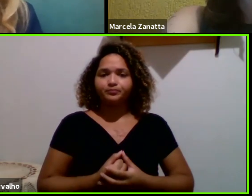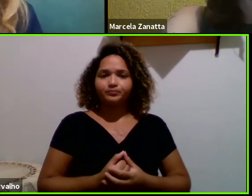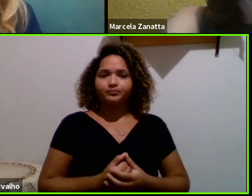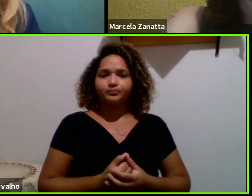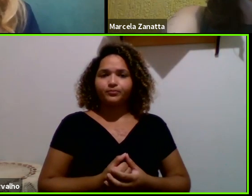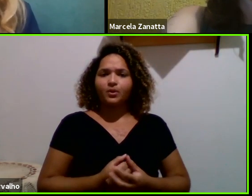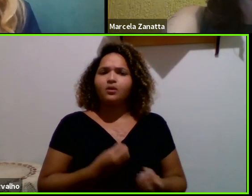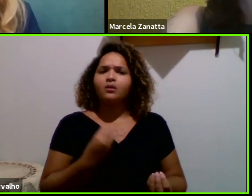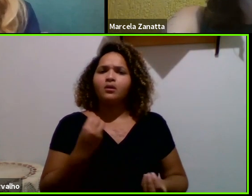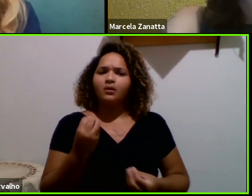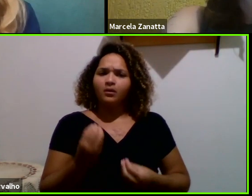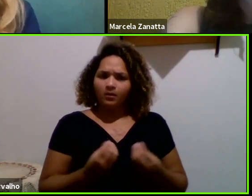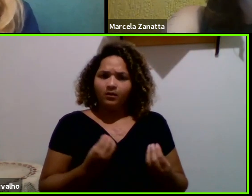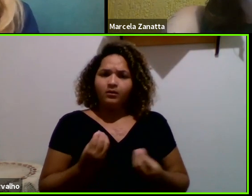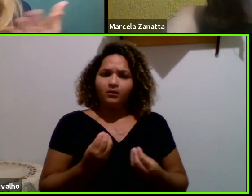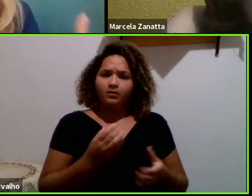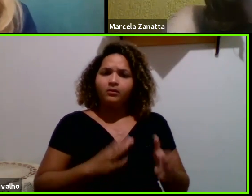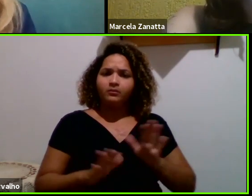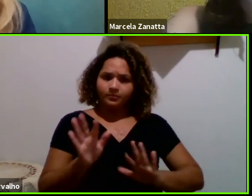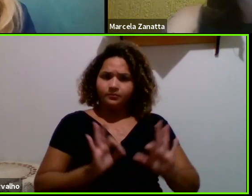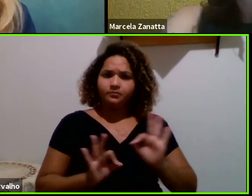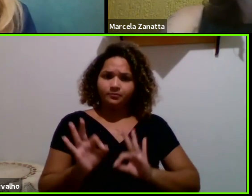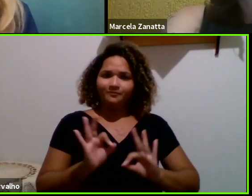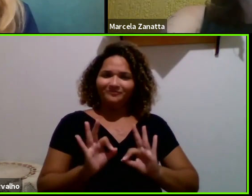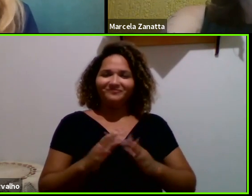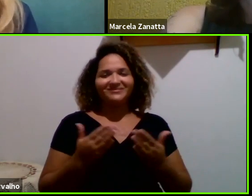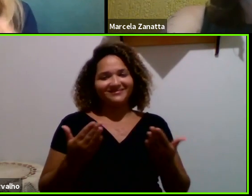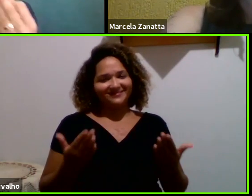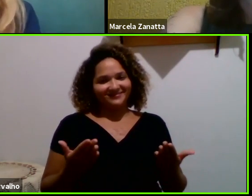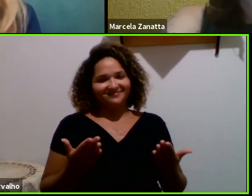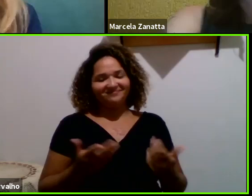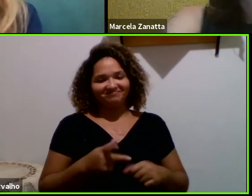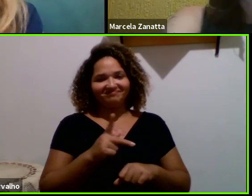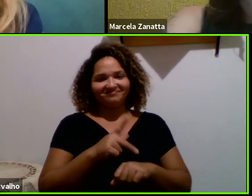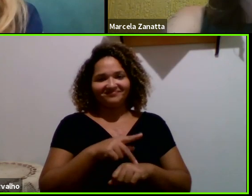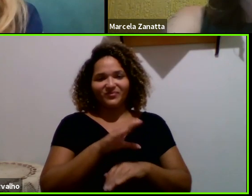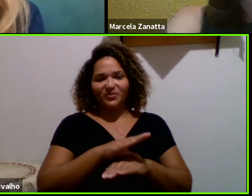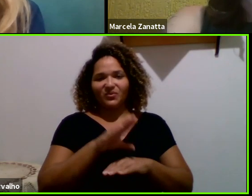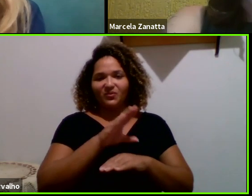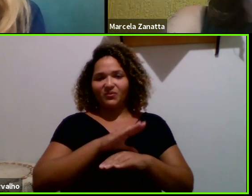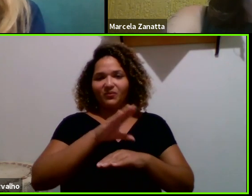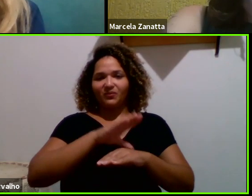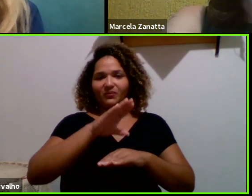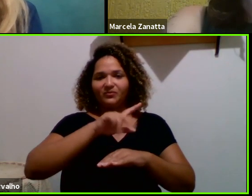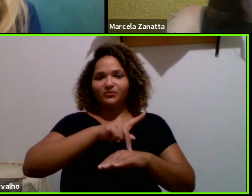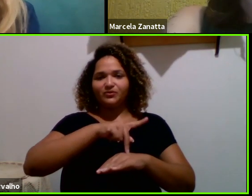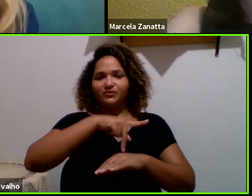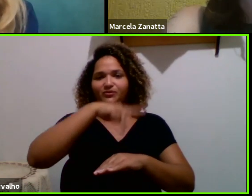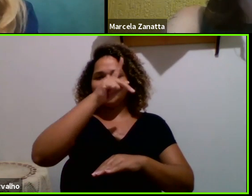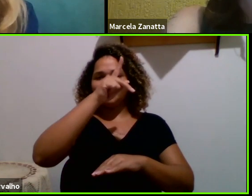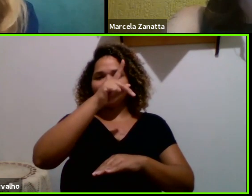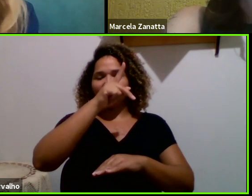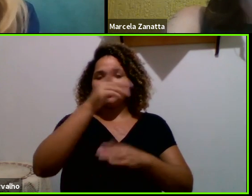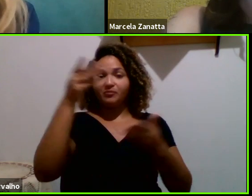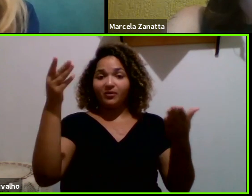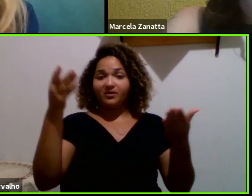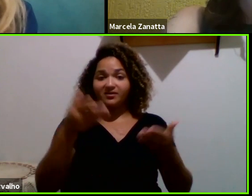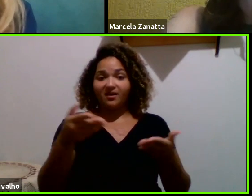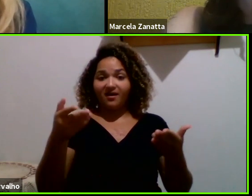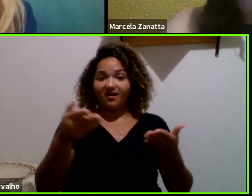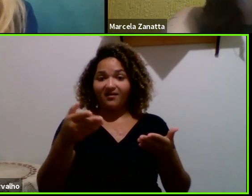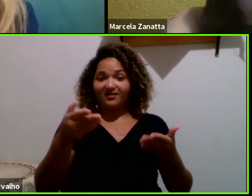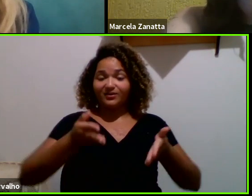preparados para isso? O curso de pós-graduação em enfermagem e ginecologia obstetrícia do Centro Universitário